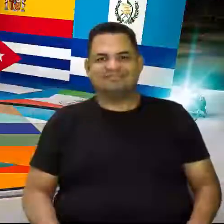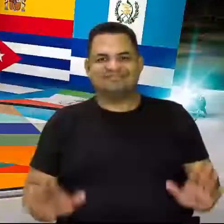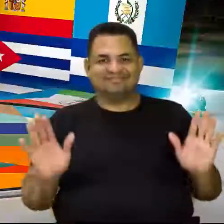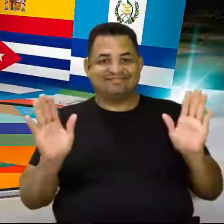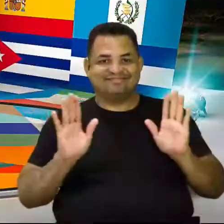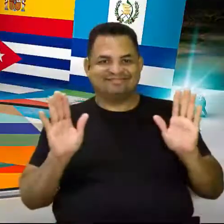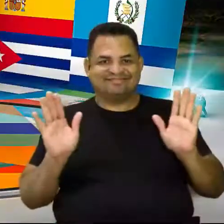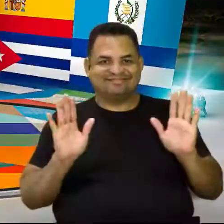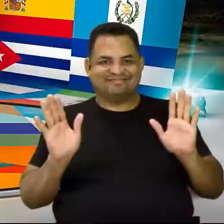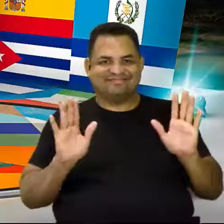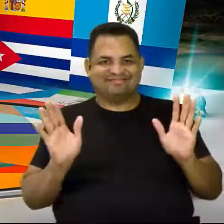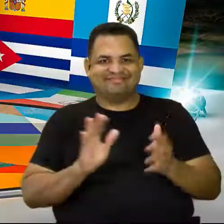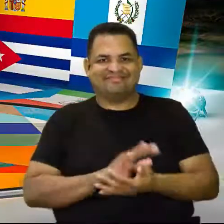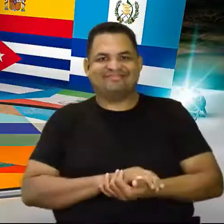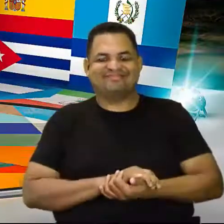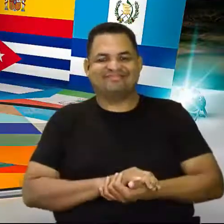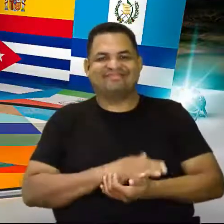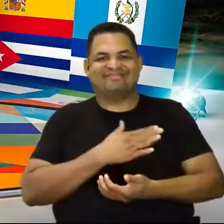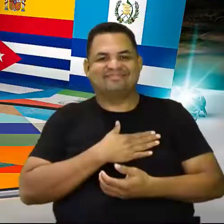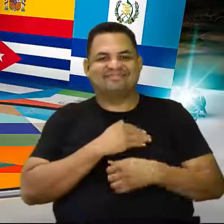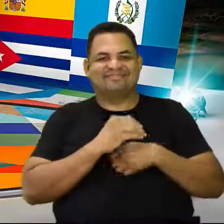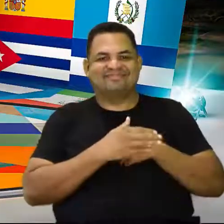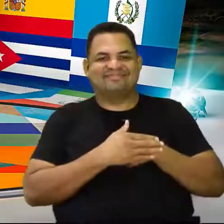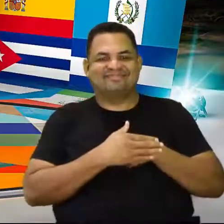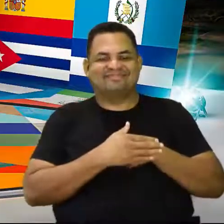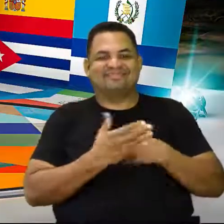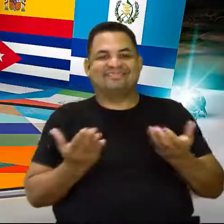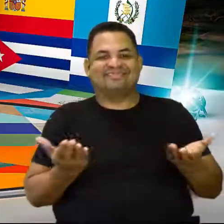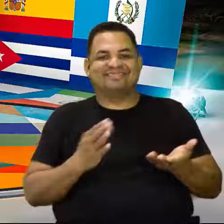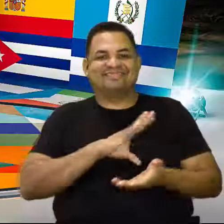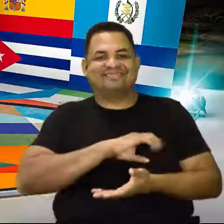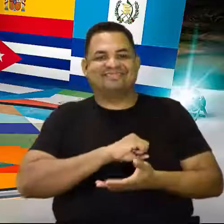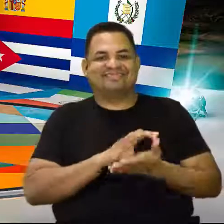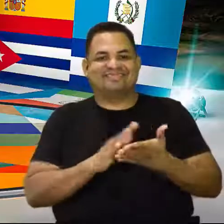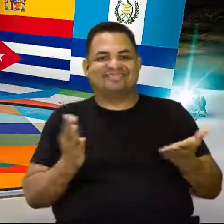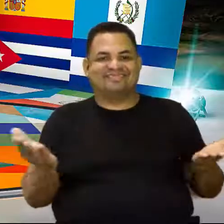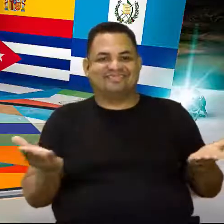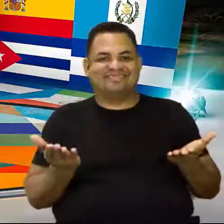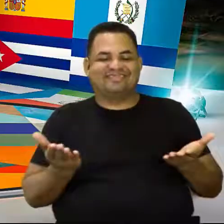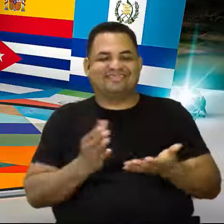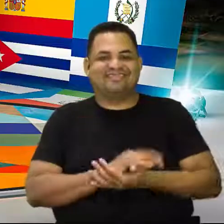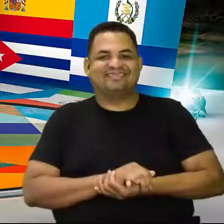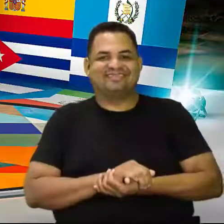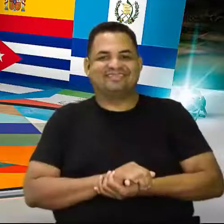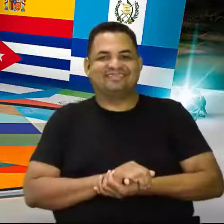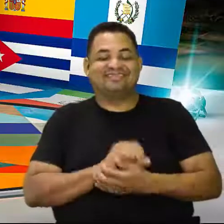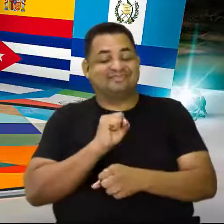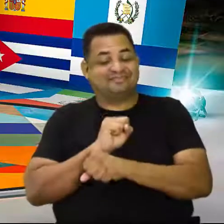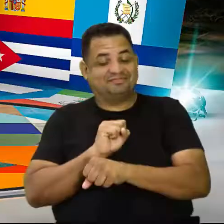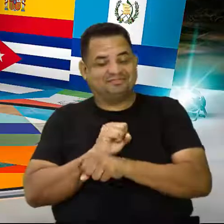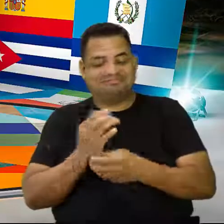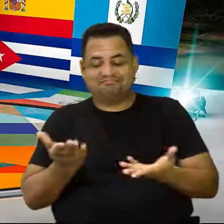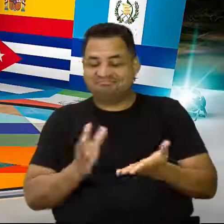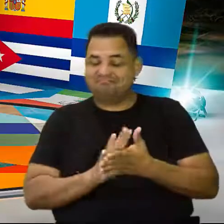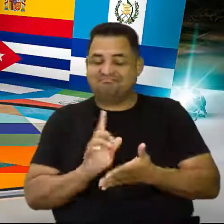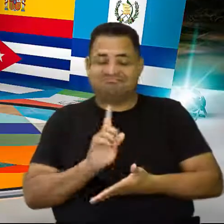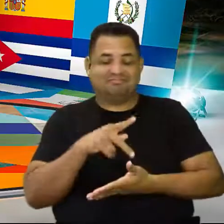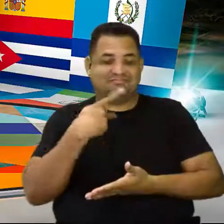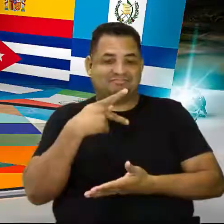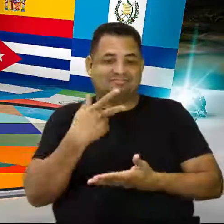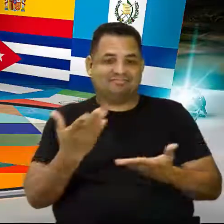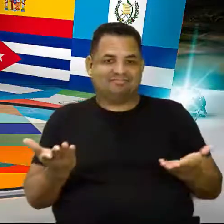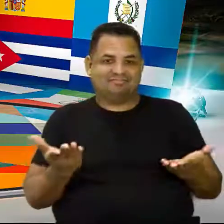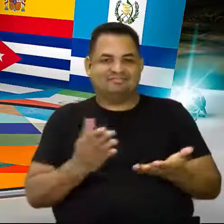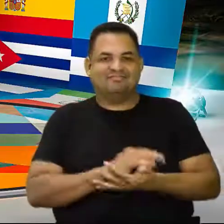Olá, ninhos! Olá, meus amores. Ela não deixou eu falar. Ô, menininha. Eu fiquei esperando, ela não falou. Ai,